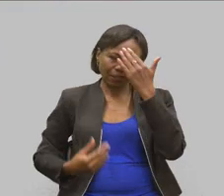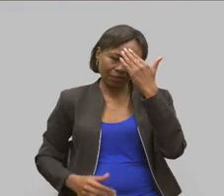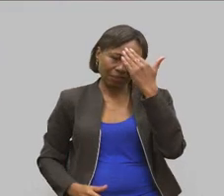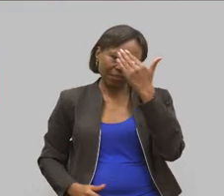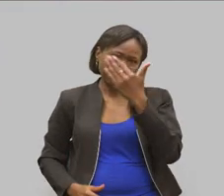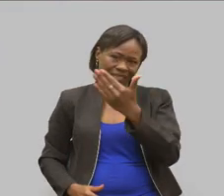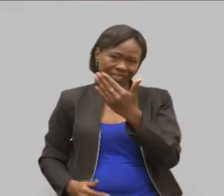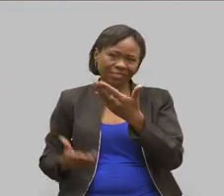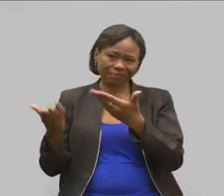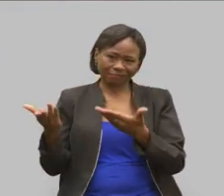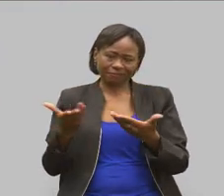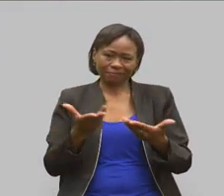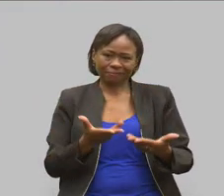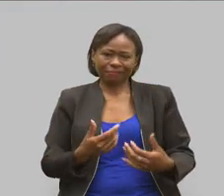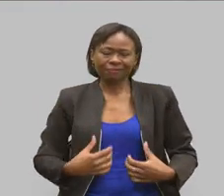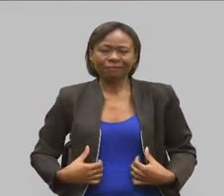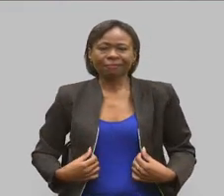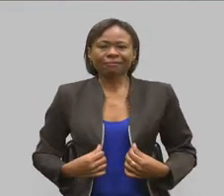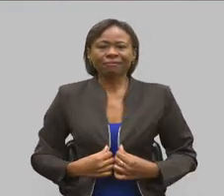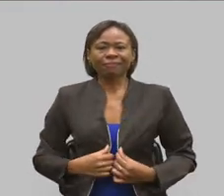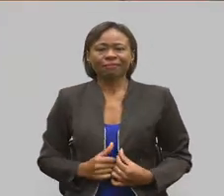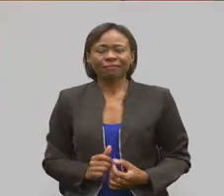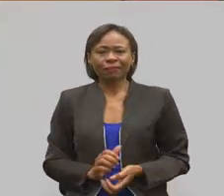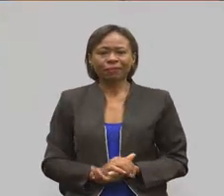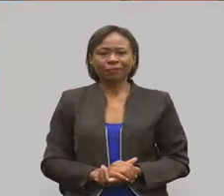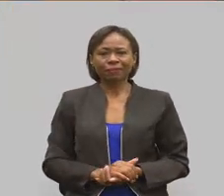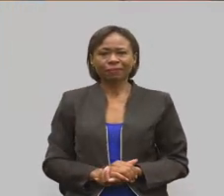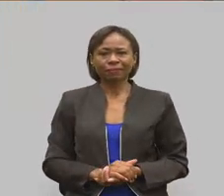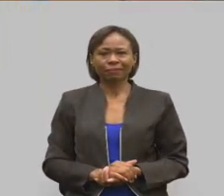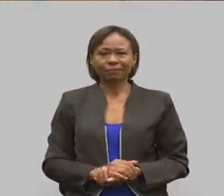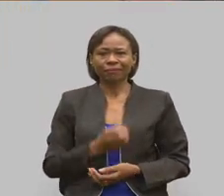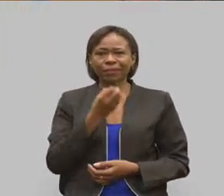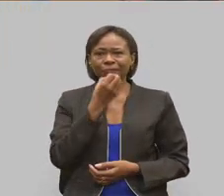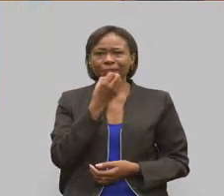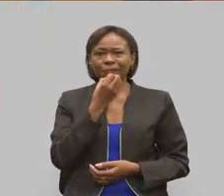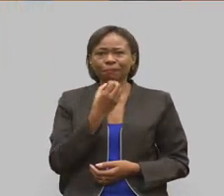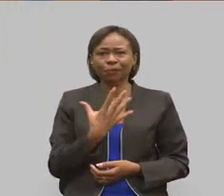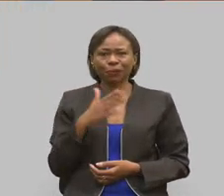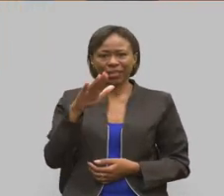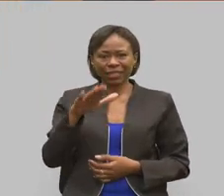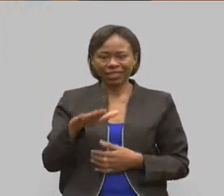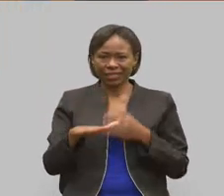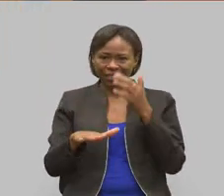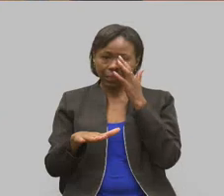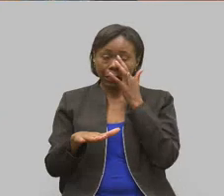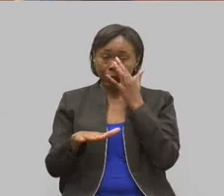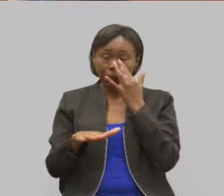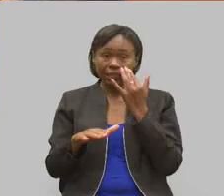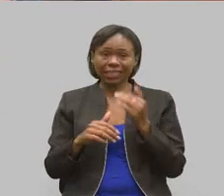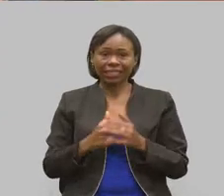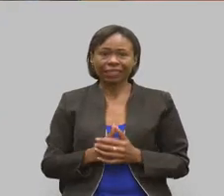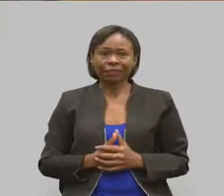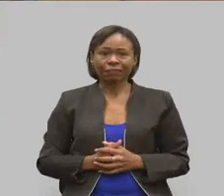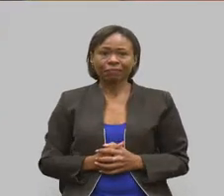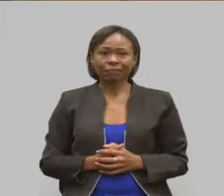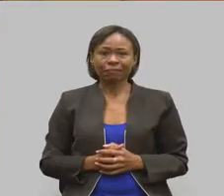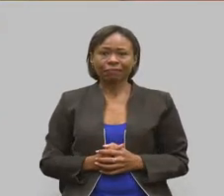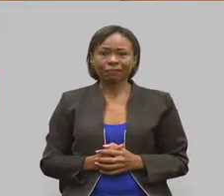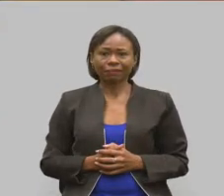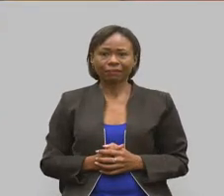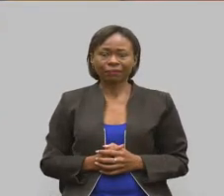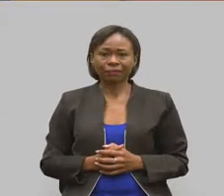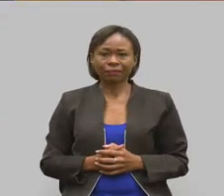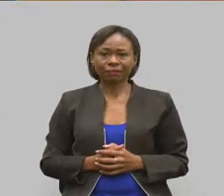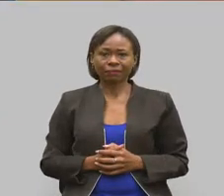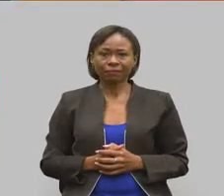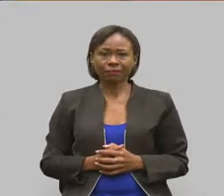eu passo a palavra para você bom Boa tarde Deputado grego da fundação demais